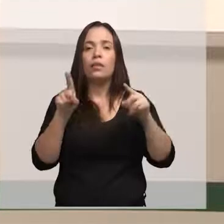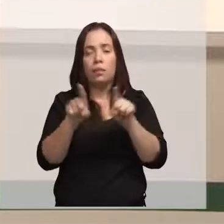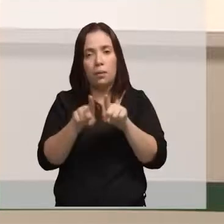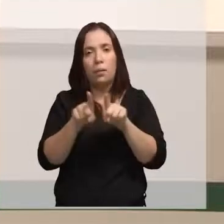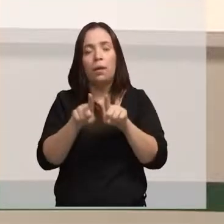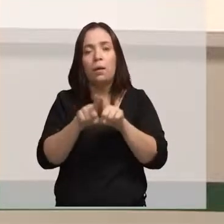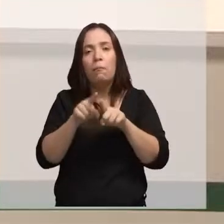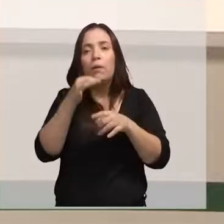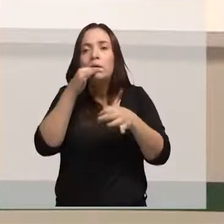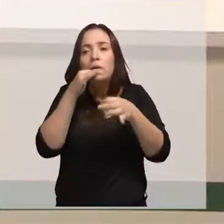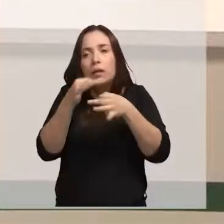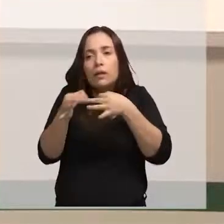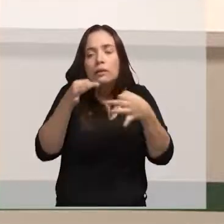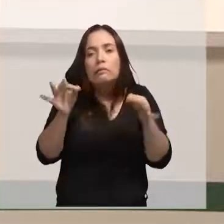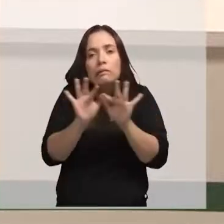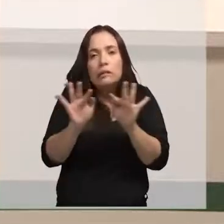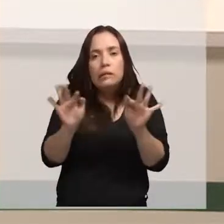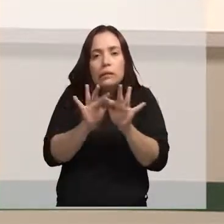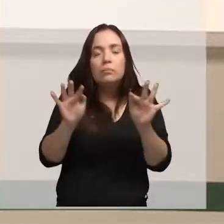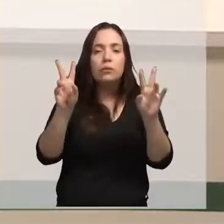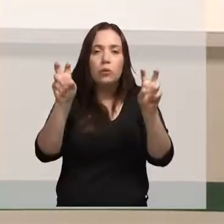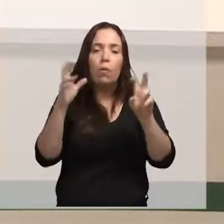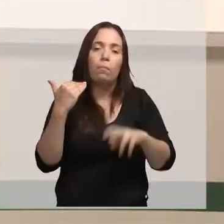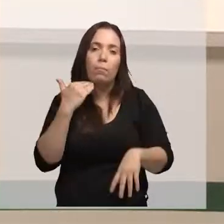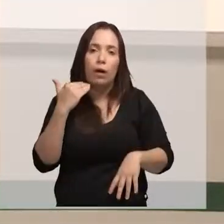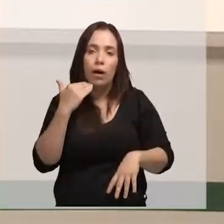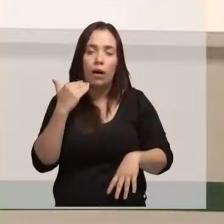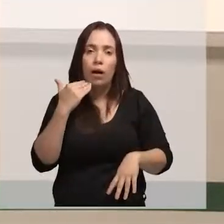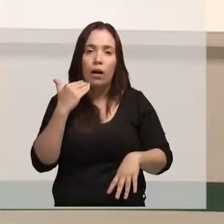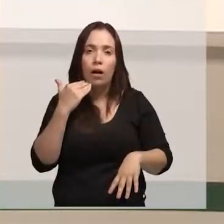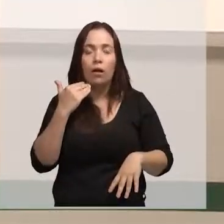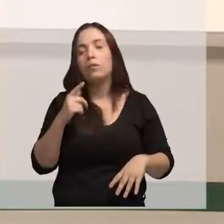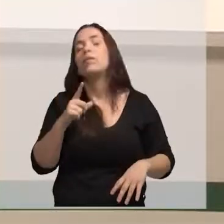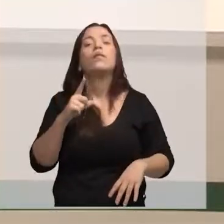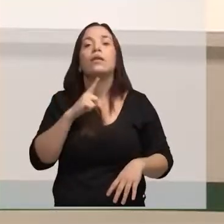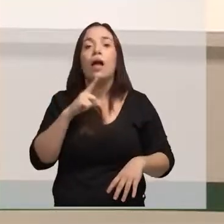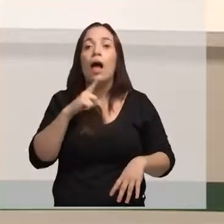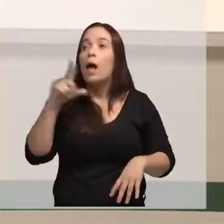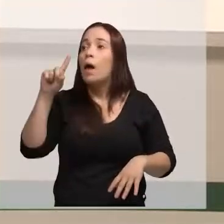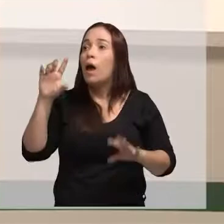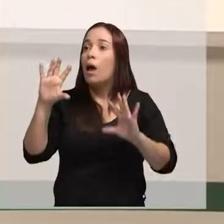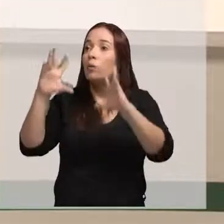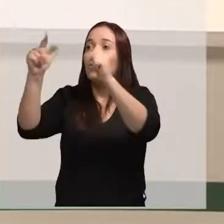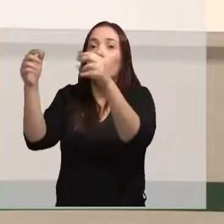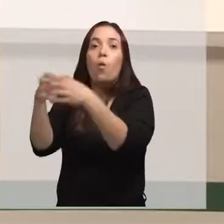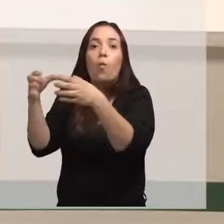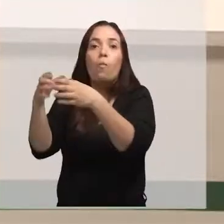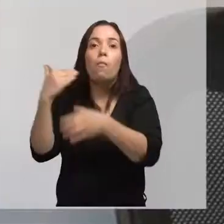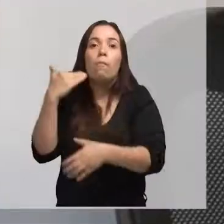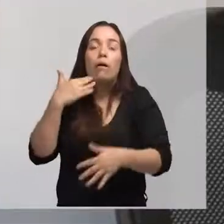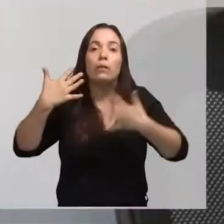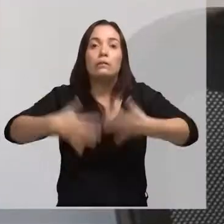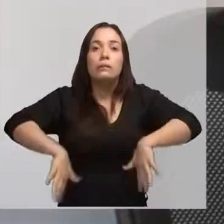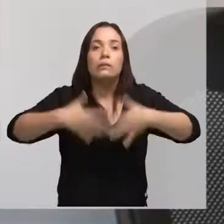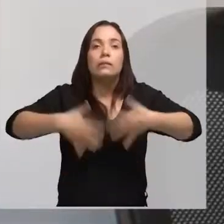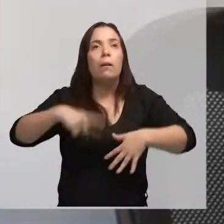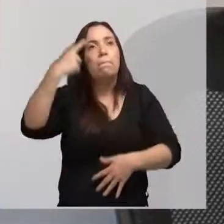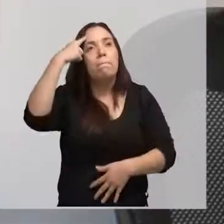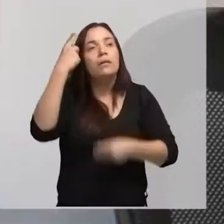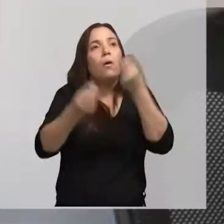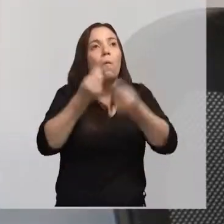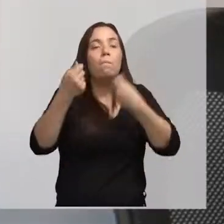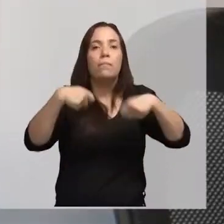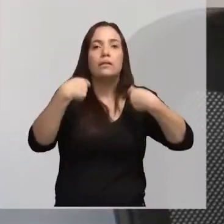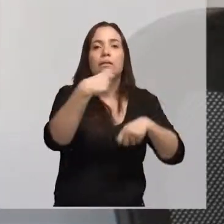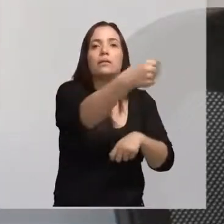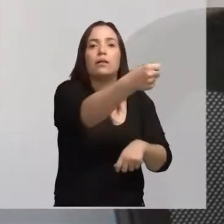mas sim, também ao sistema financeiro. Eles entraram em parafuso. Então, era necessário criar uma candidatura. Só que